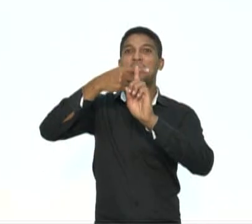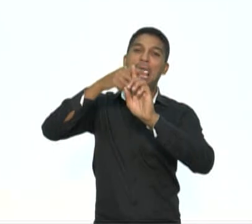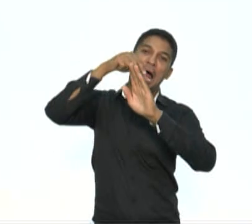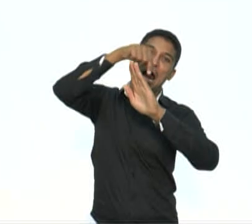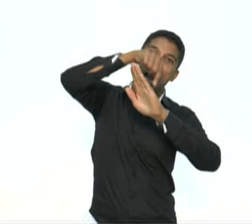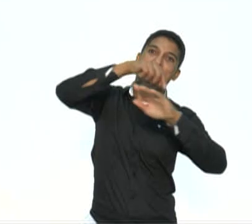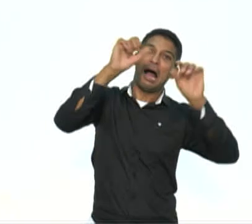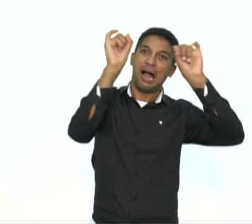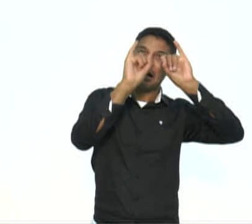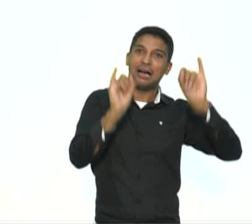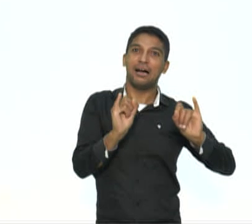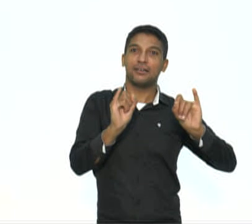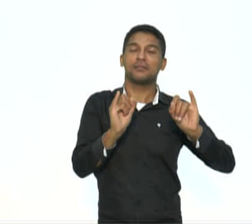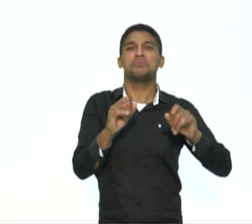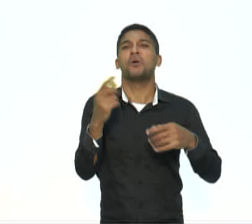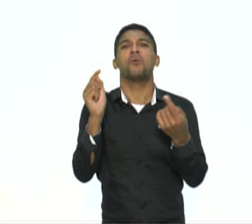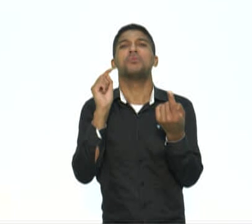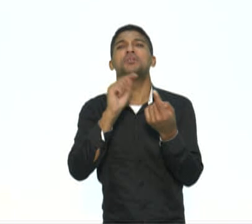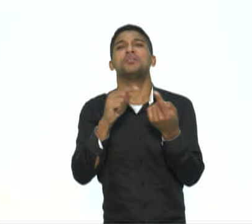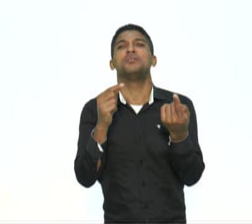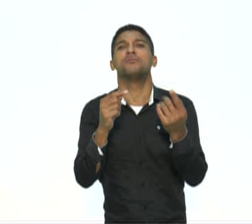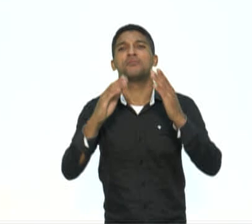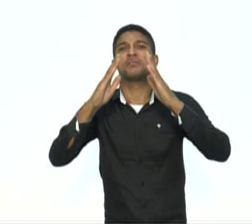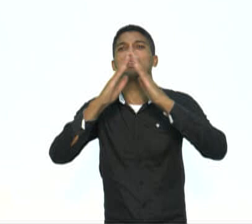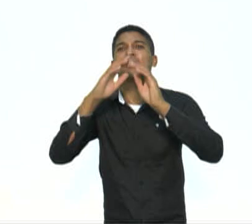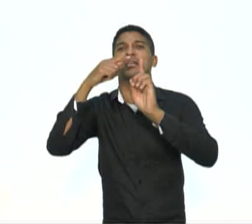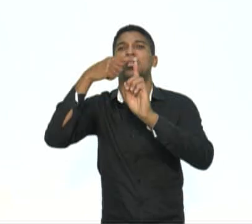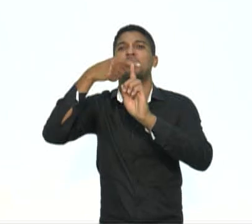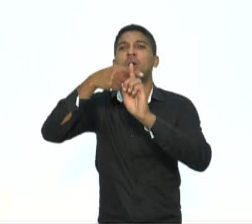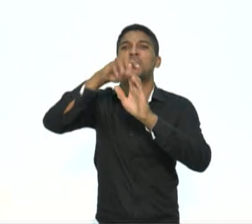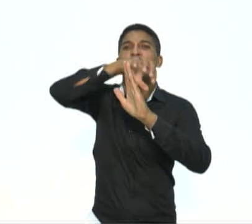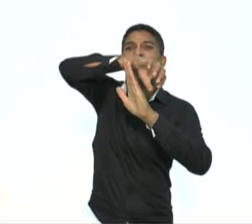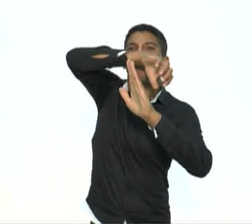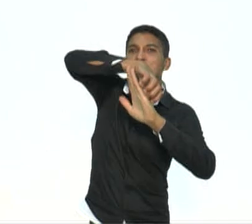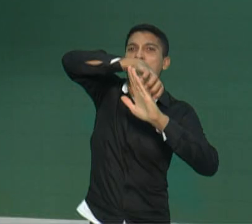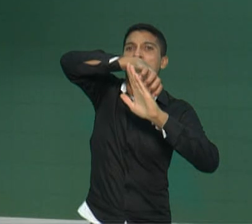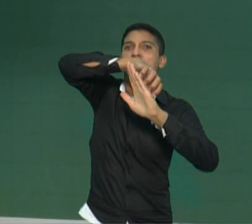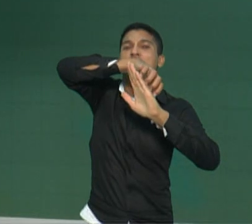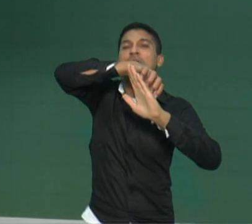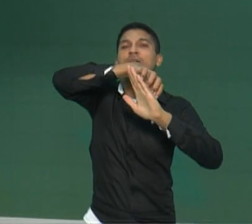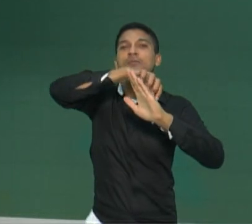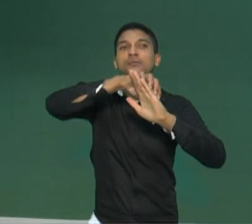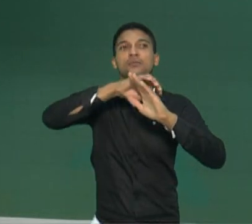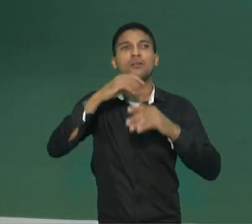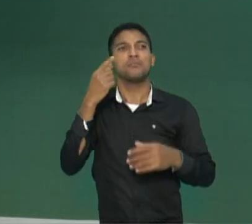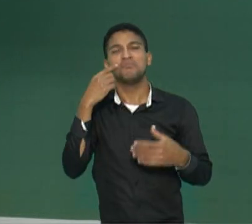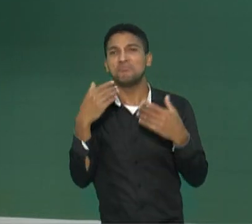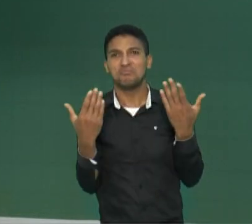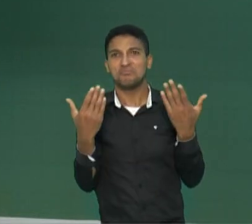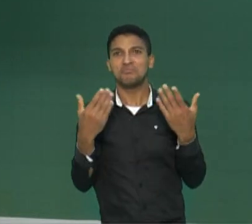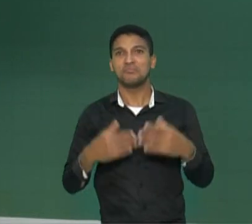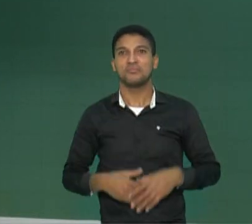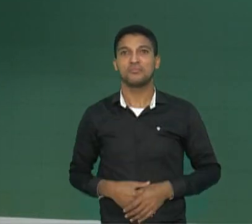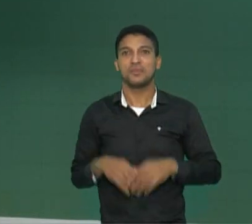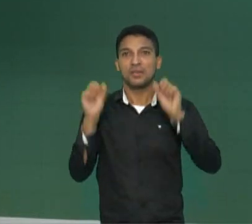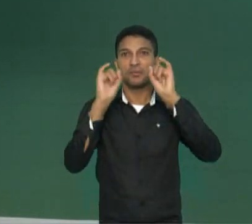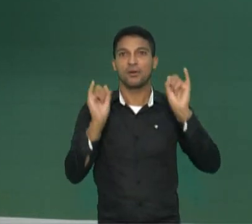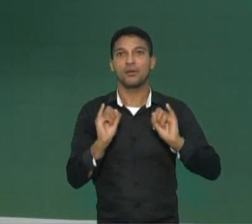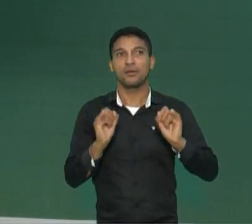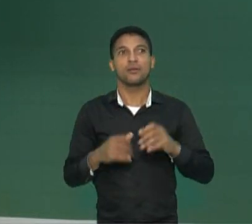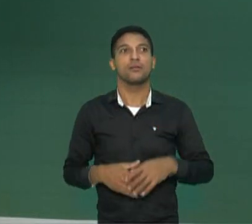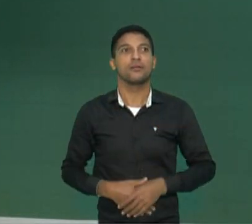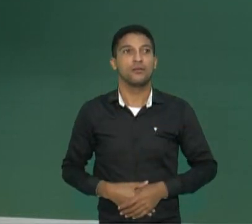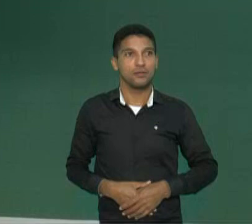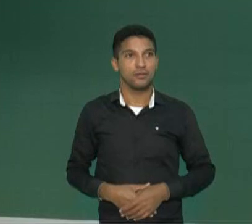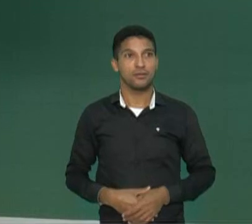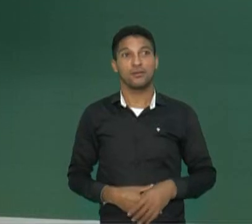de causar medo nos fiéis e também podem ter função estrutural para escoar a água. Nessa posição, que fezes tu? Lógico, você